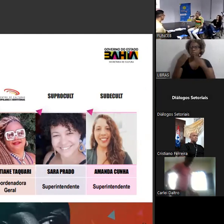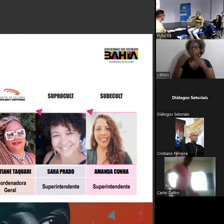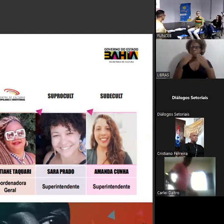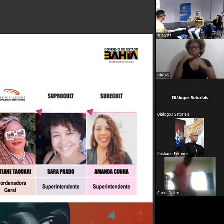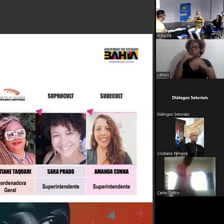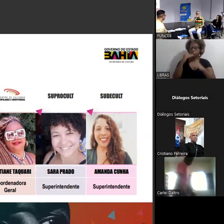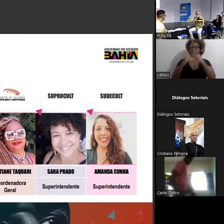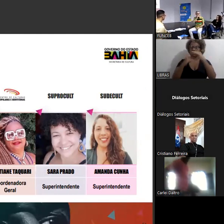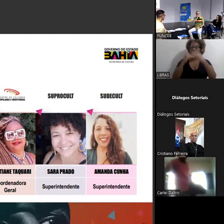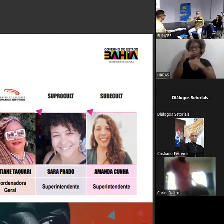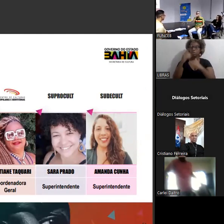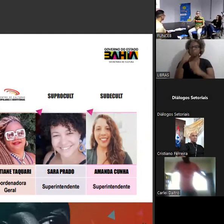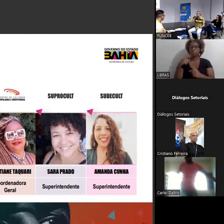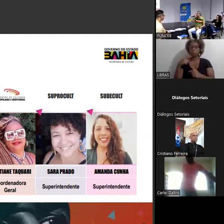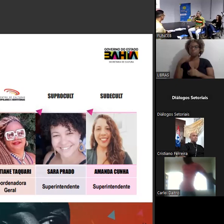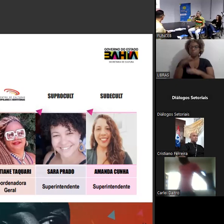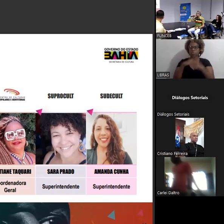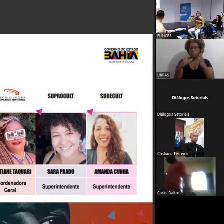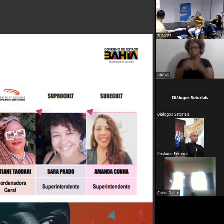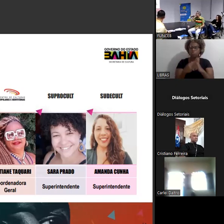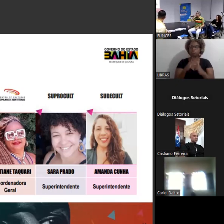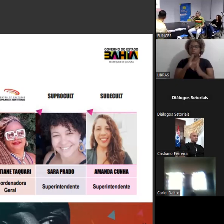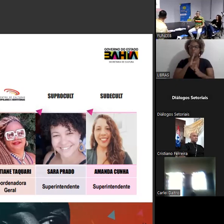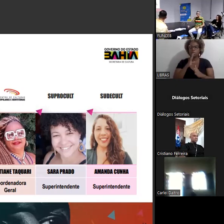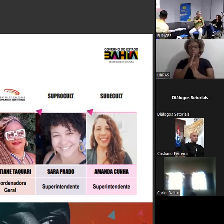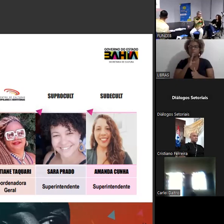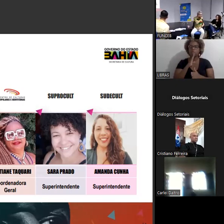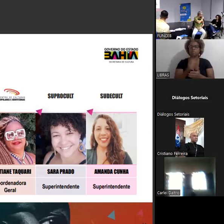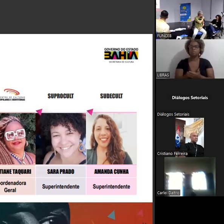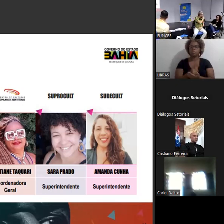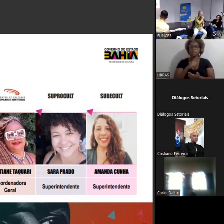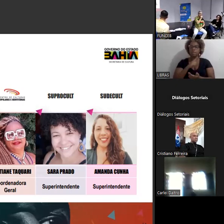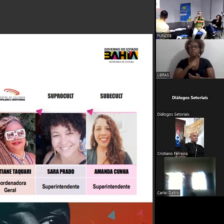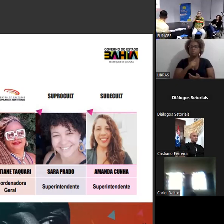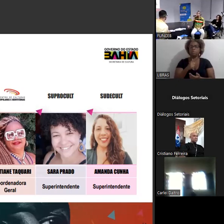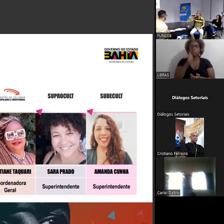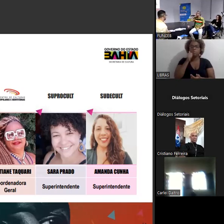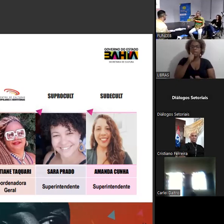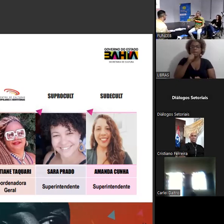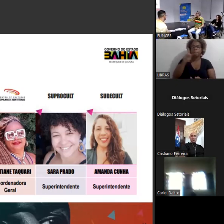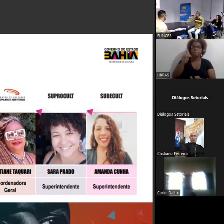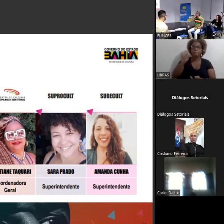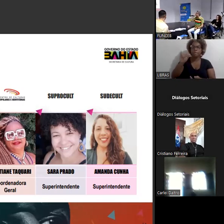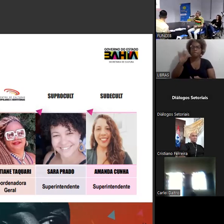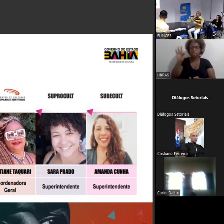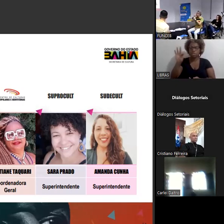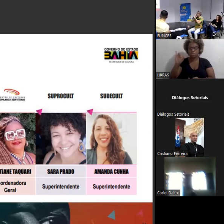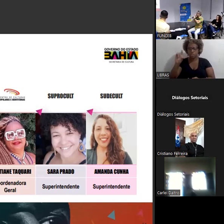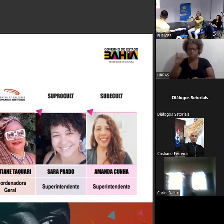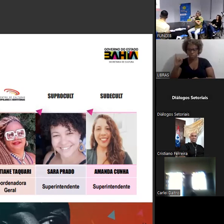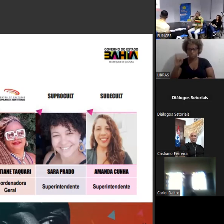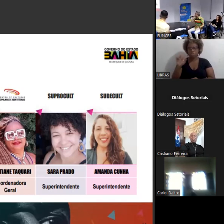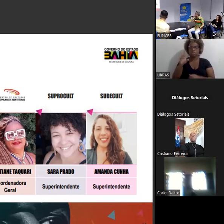importante que todos reconheçam o nosso corpo dirigente. Nós temos a Pete Canella, que é ao meu lado, como diretora-geral da FUNCEB,